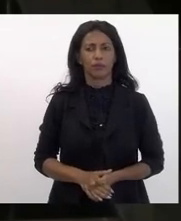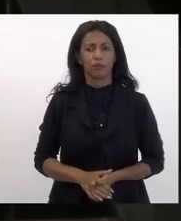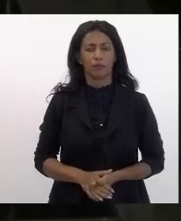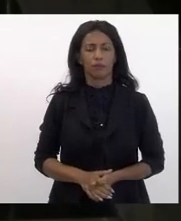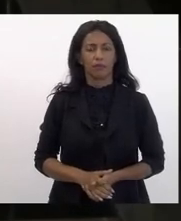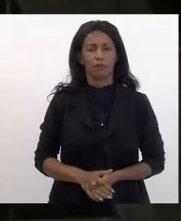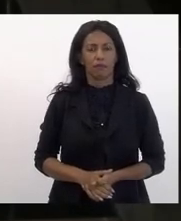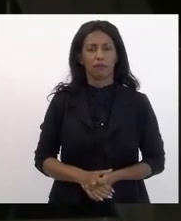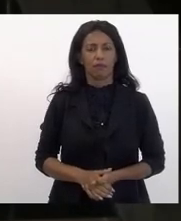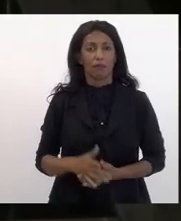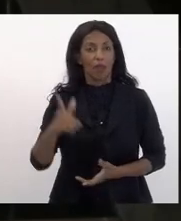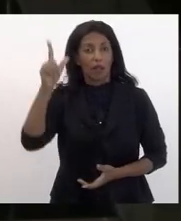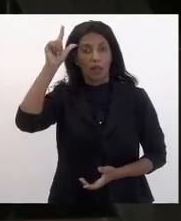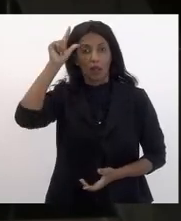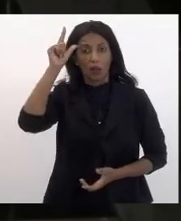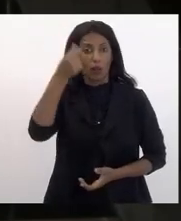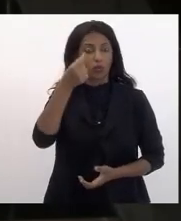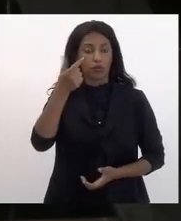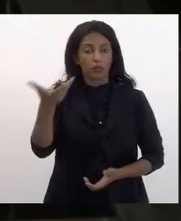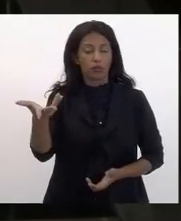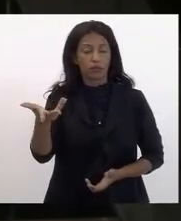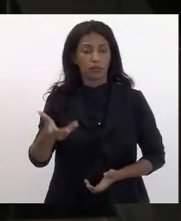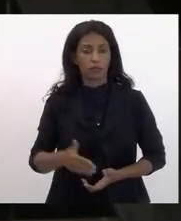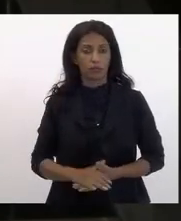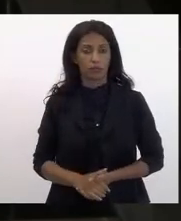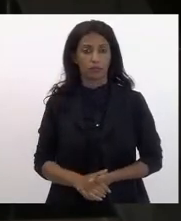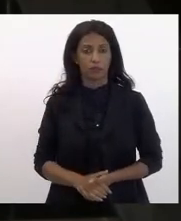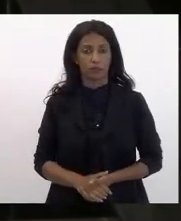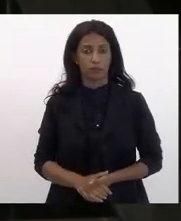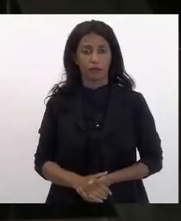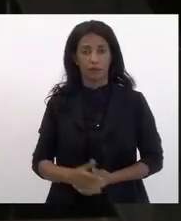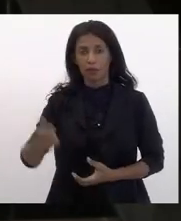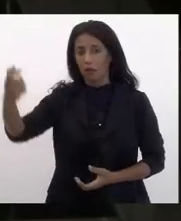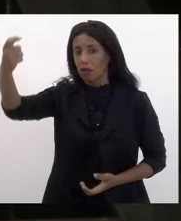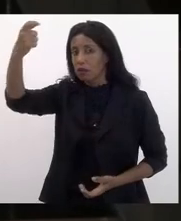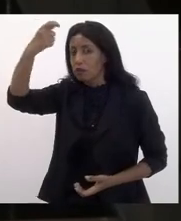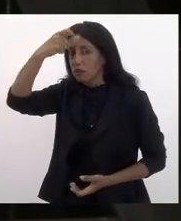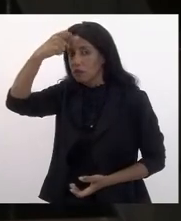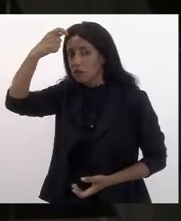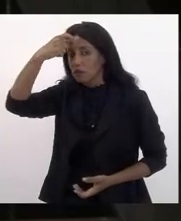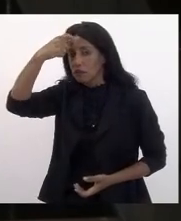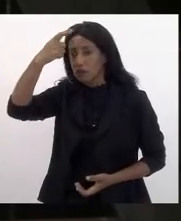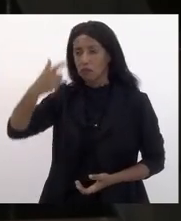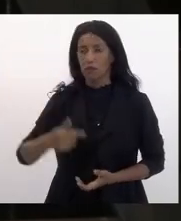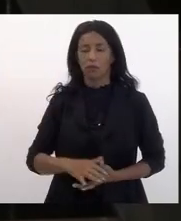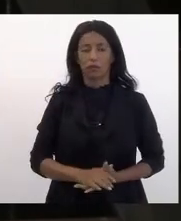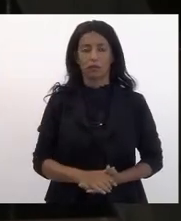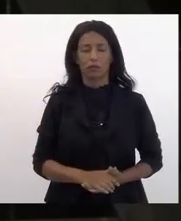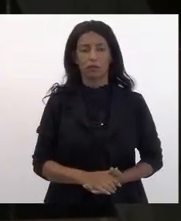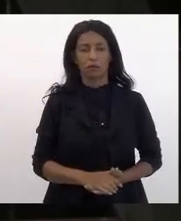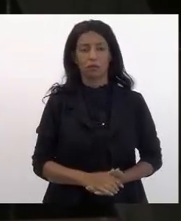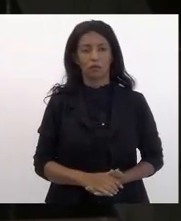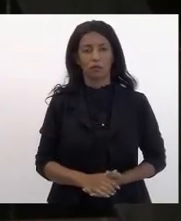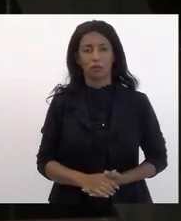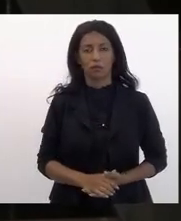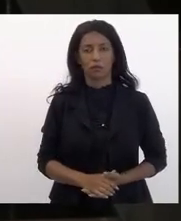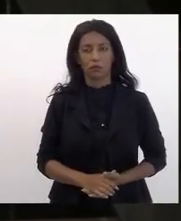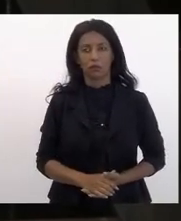É uma questão de lógica, de racionalidade.